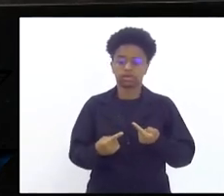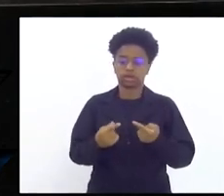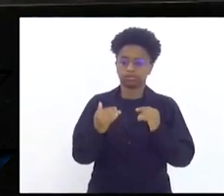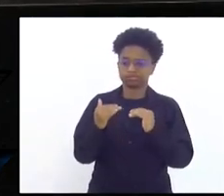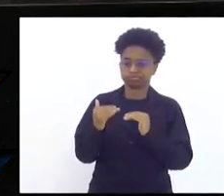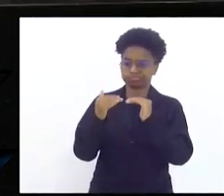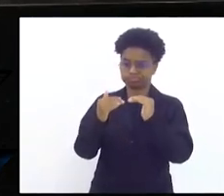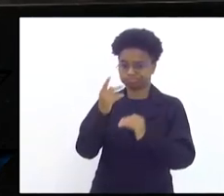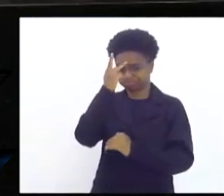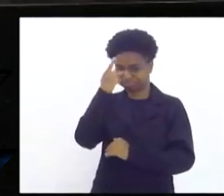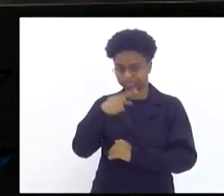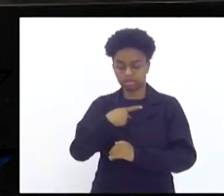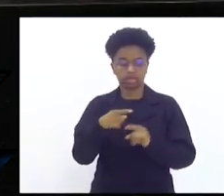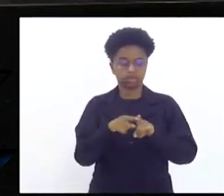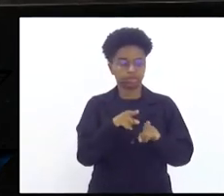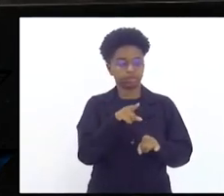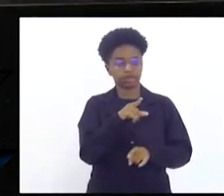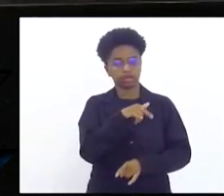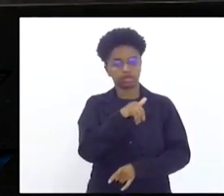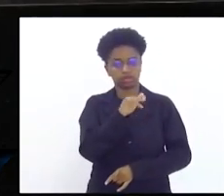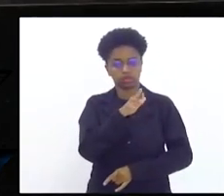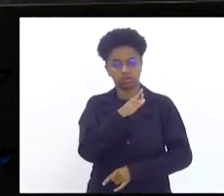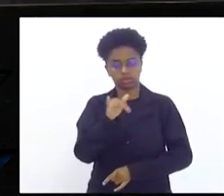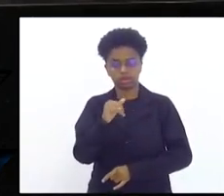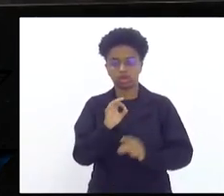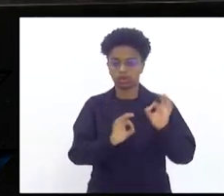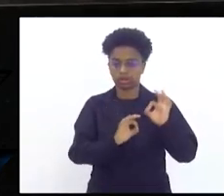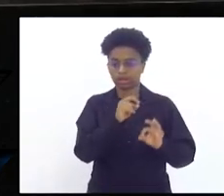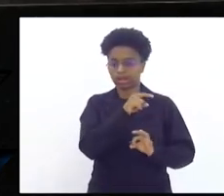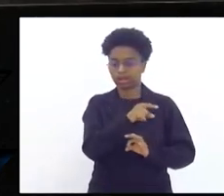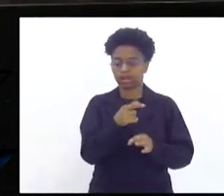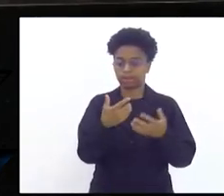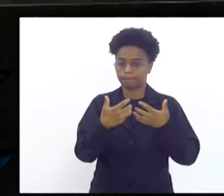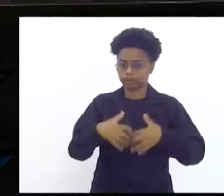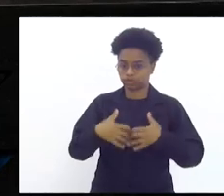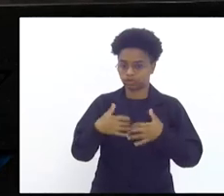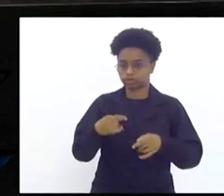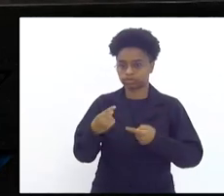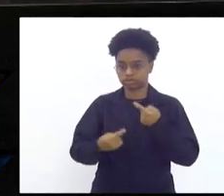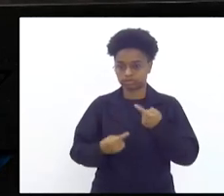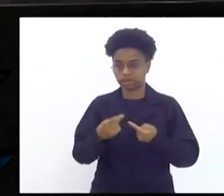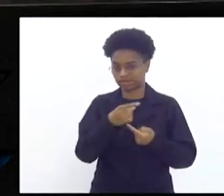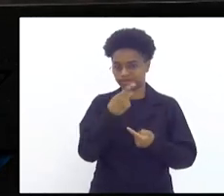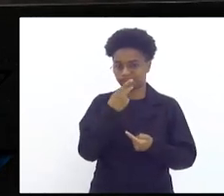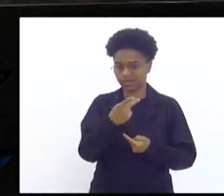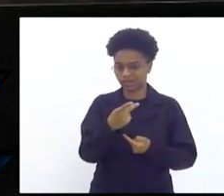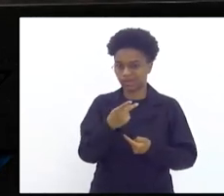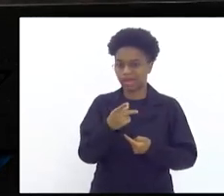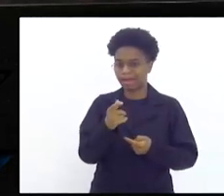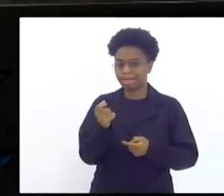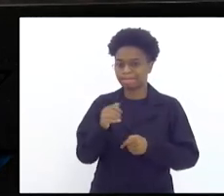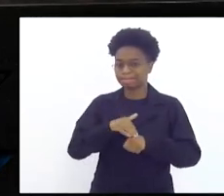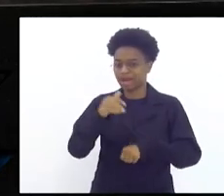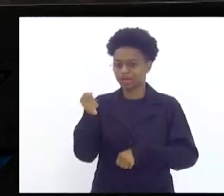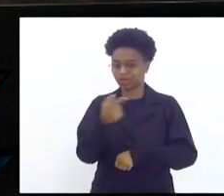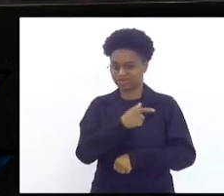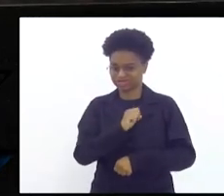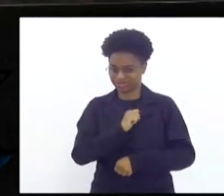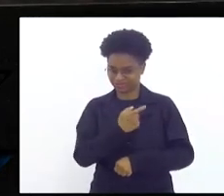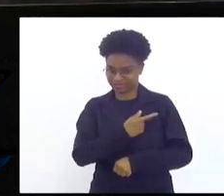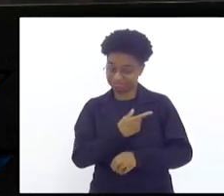na sua cidade de Petrópolis uma importante plenária para debater os rumos ele já tá dizendo ali que vai ser maior do que São Gonçalo